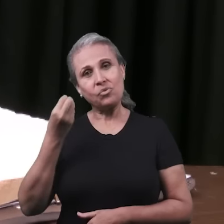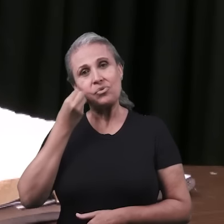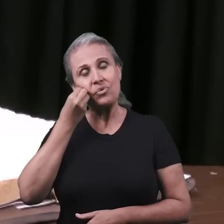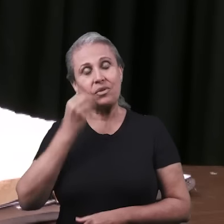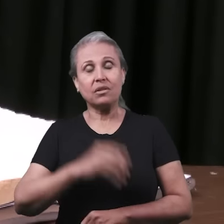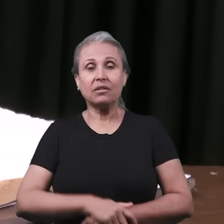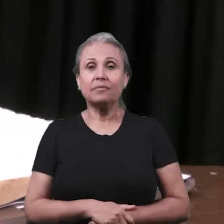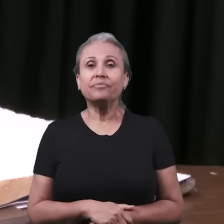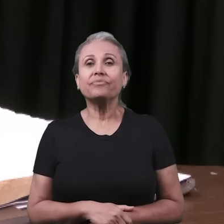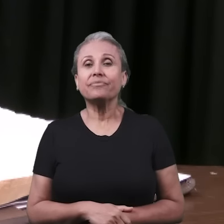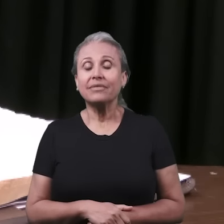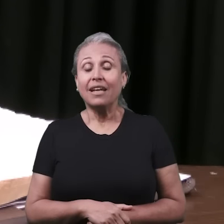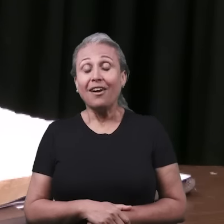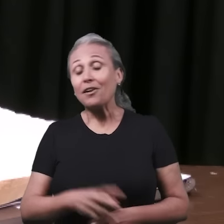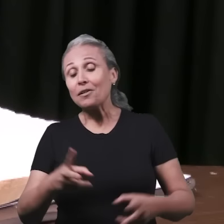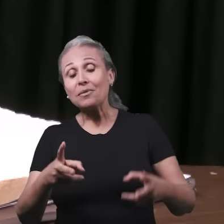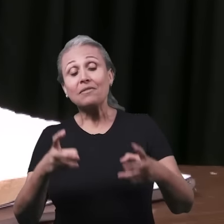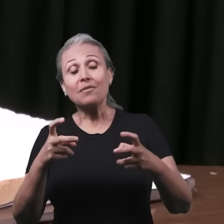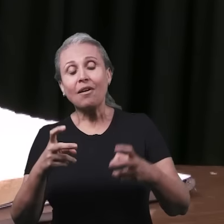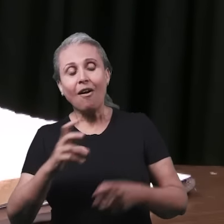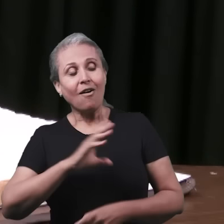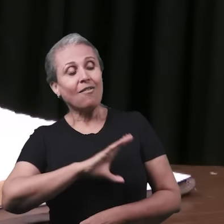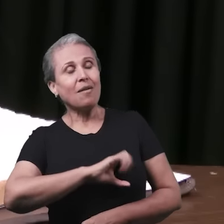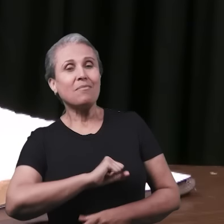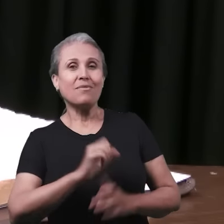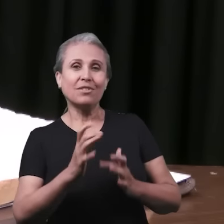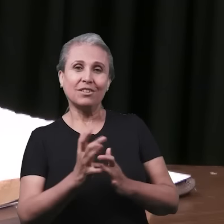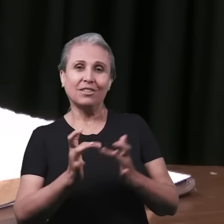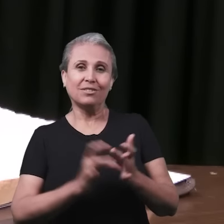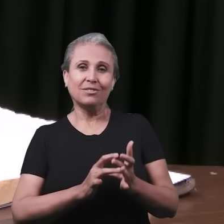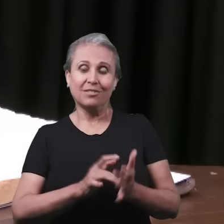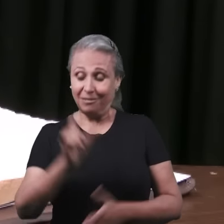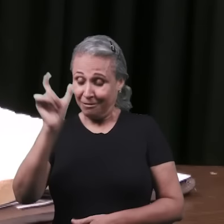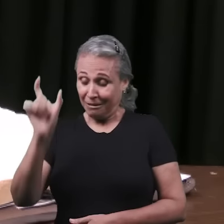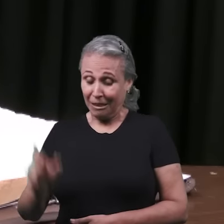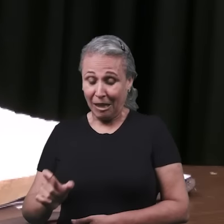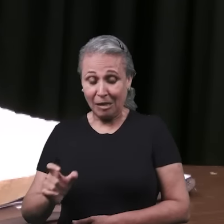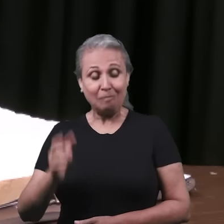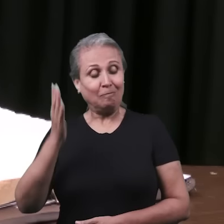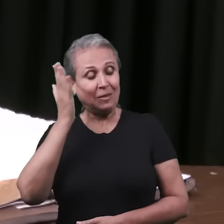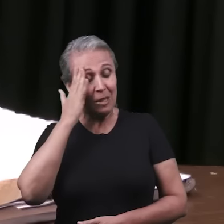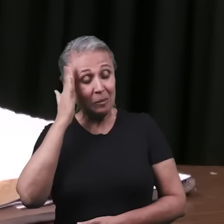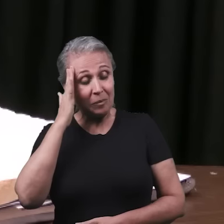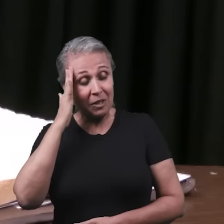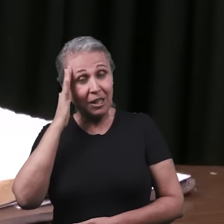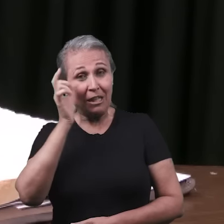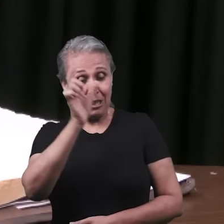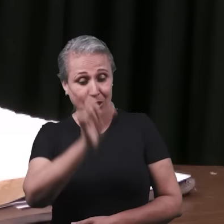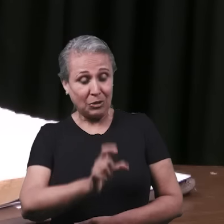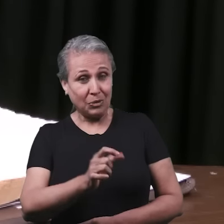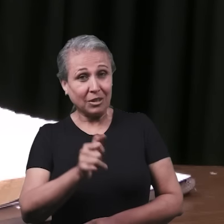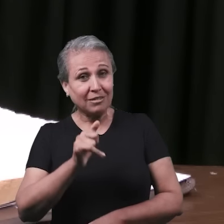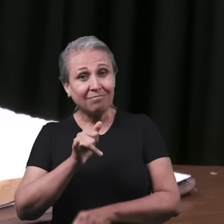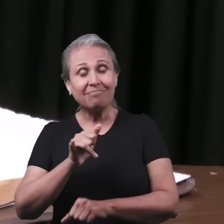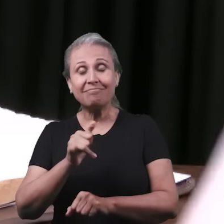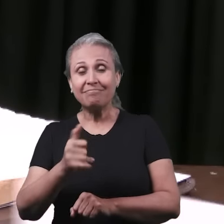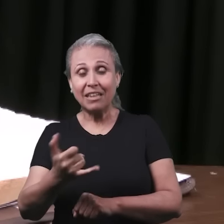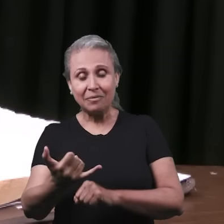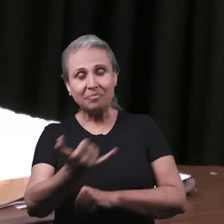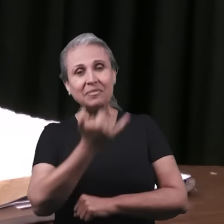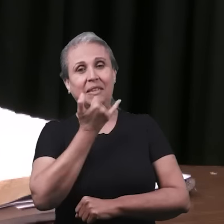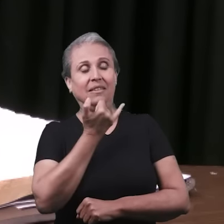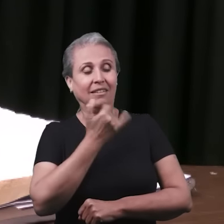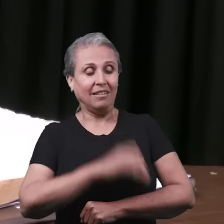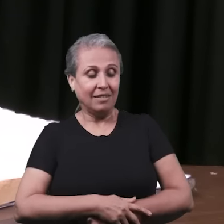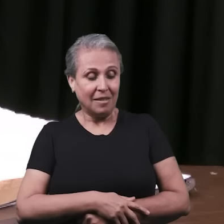Agora nós vemos o amor de Jesus, né? Jesus, mesmo sabendo que Judas o trairia, Jesus nunca deixou